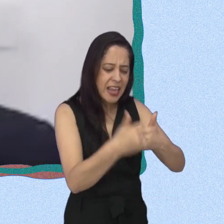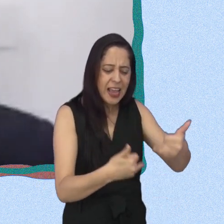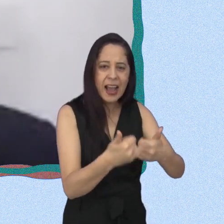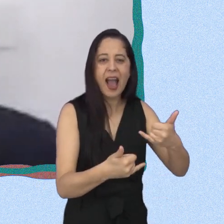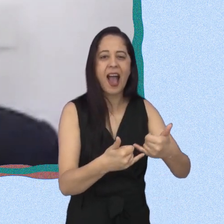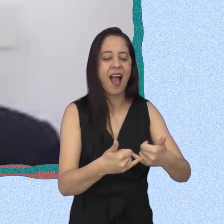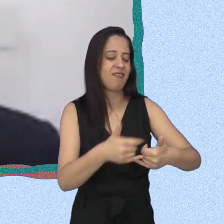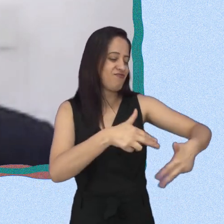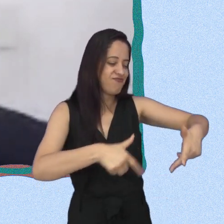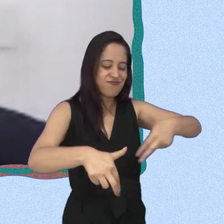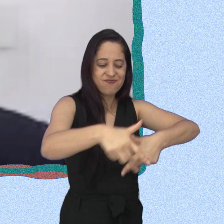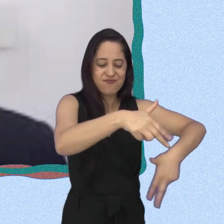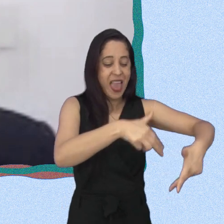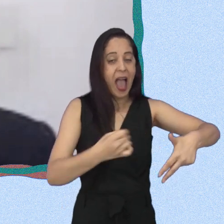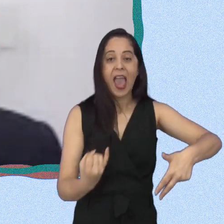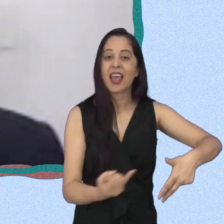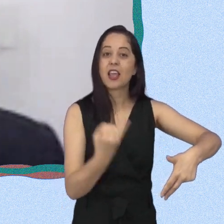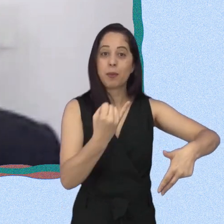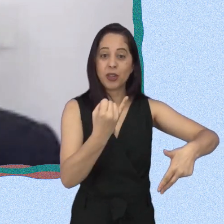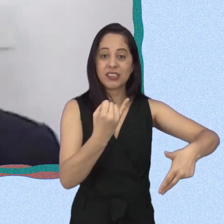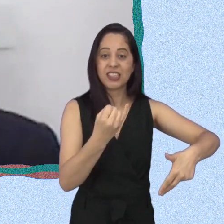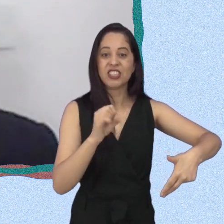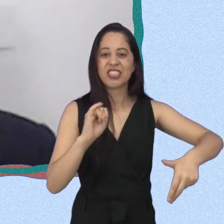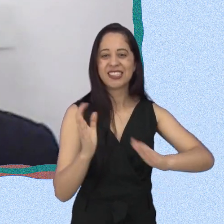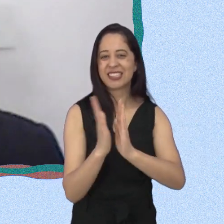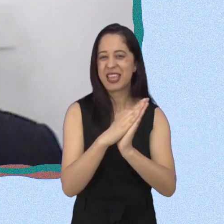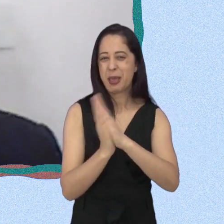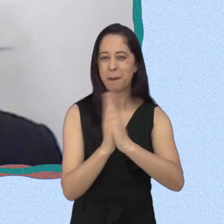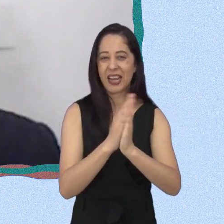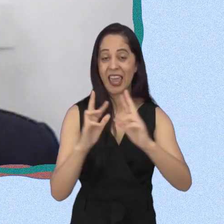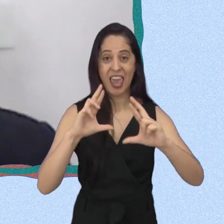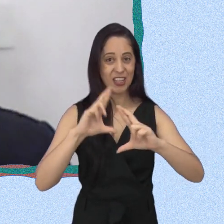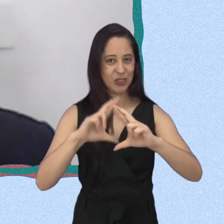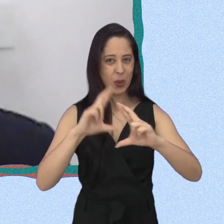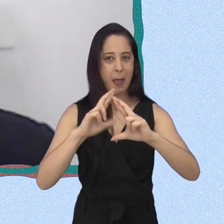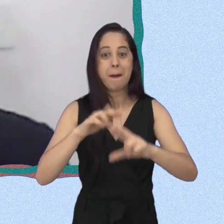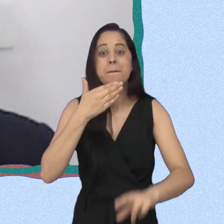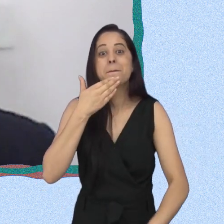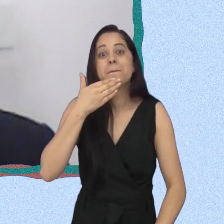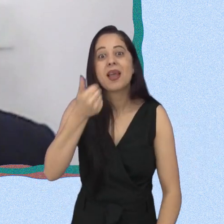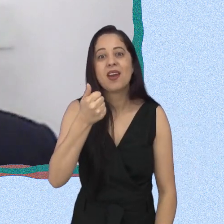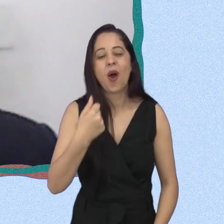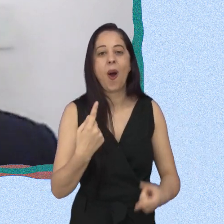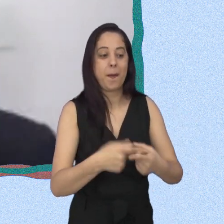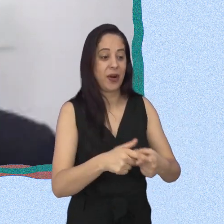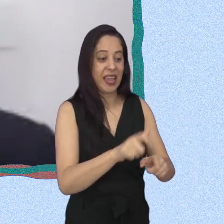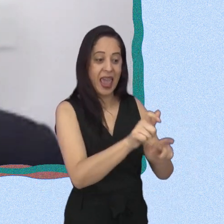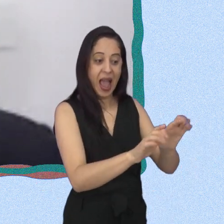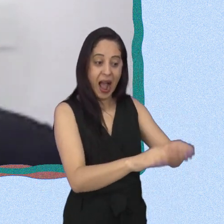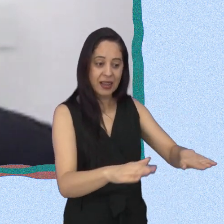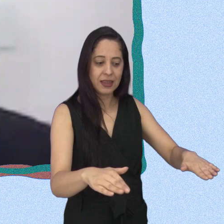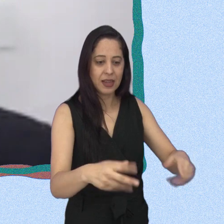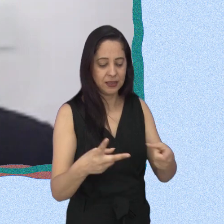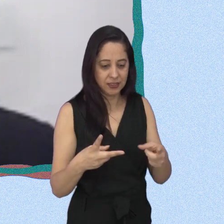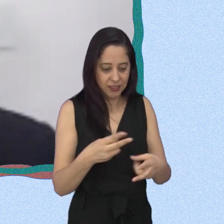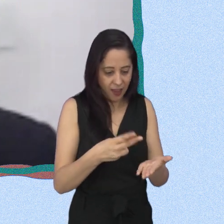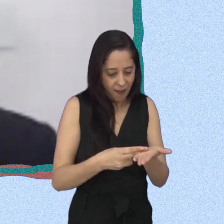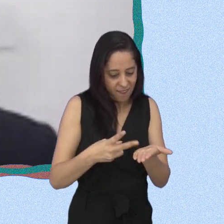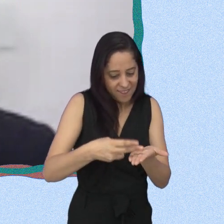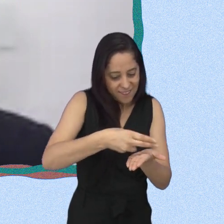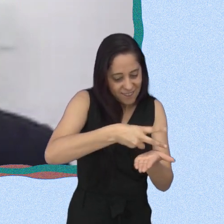fundamental. E brincar com brinquedos recicláveis ainda mais, né? Estaremos aí desenvolvendo habilidades,